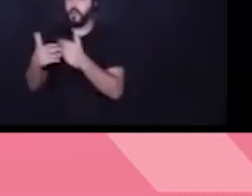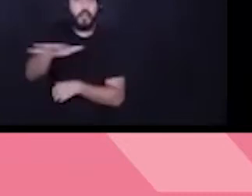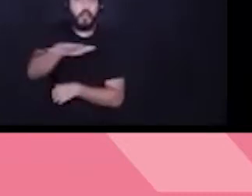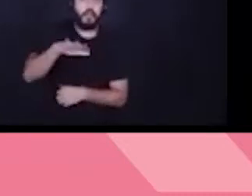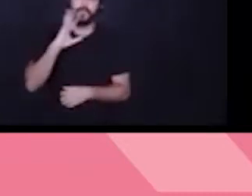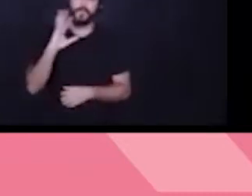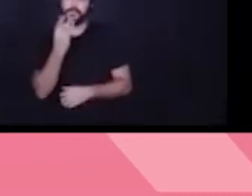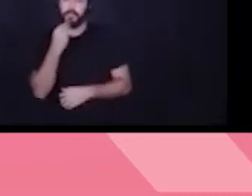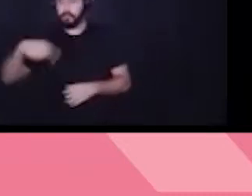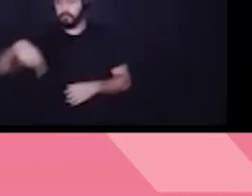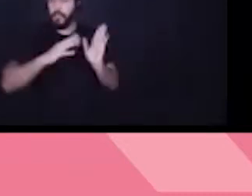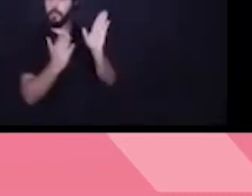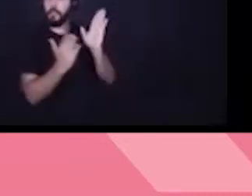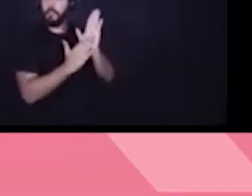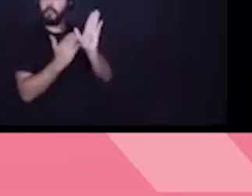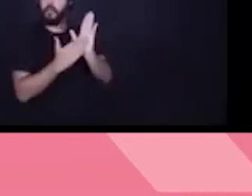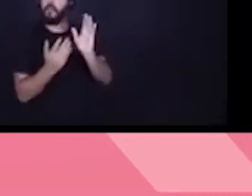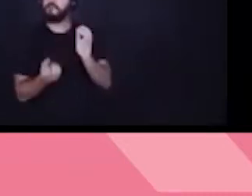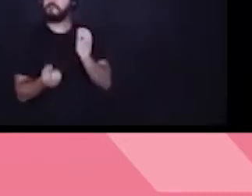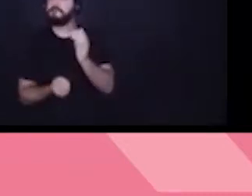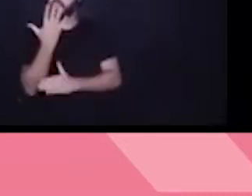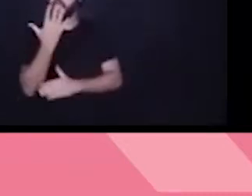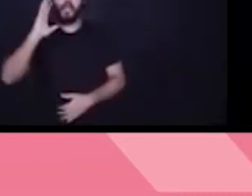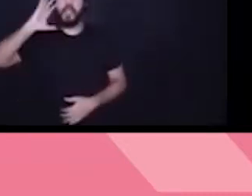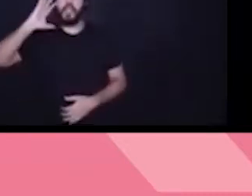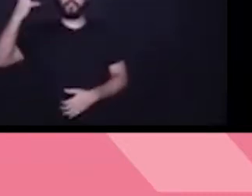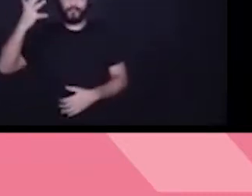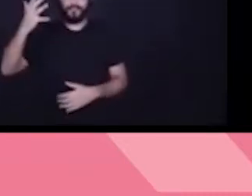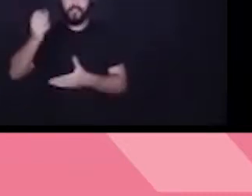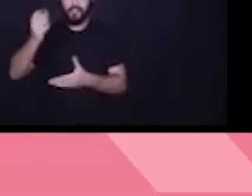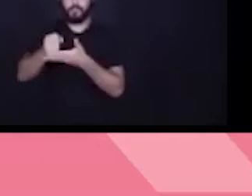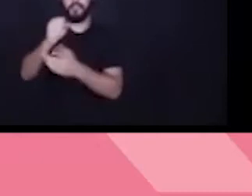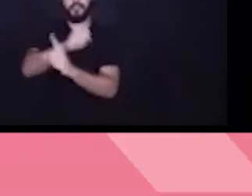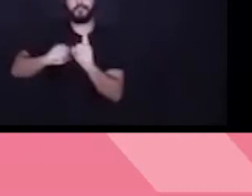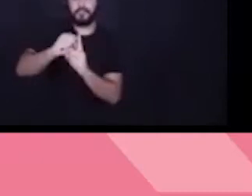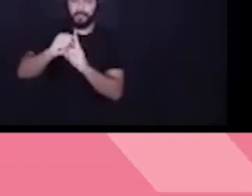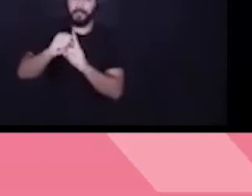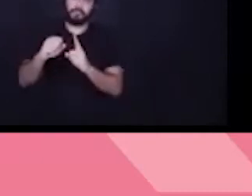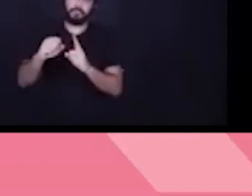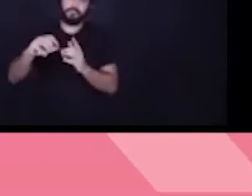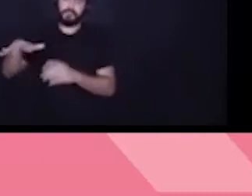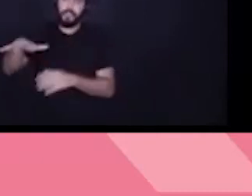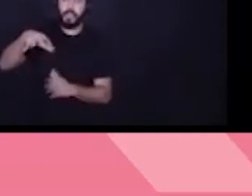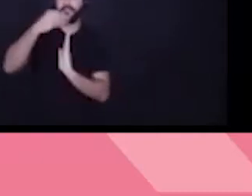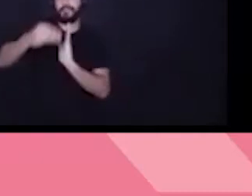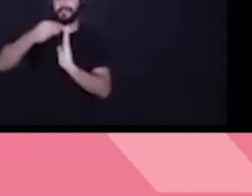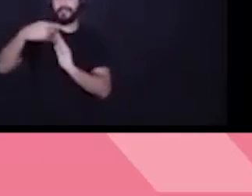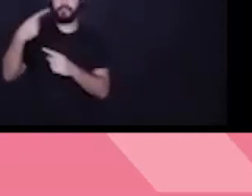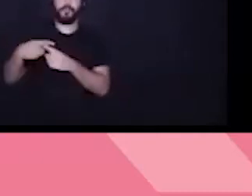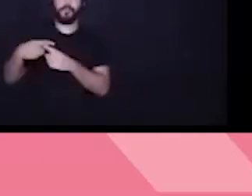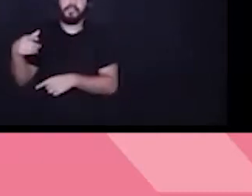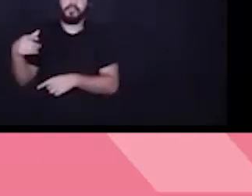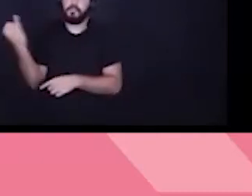proporem soluções criativas, né, que atendam a coletividade no ramo do design, que é cada vez mais importante